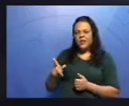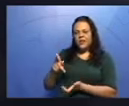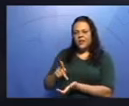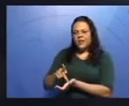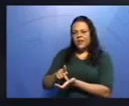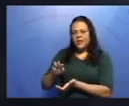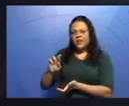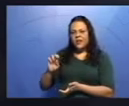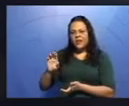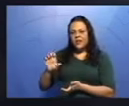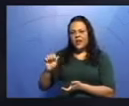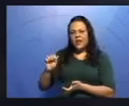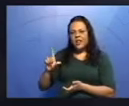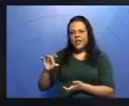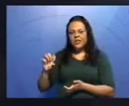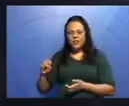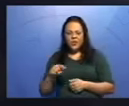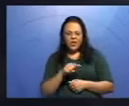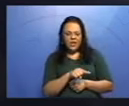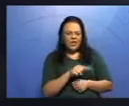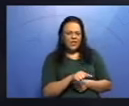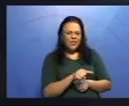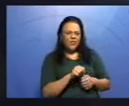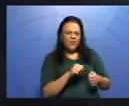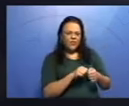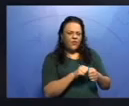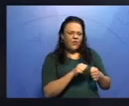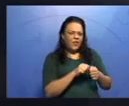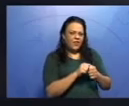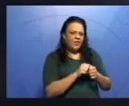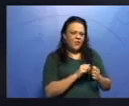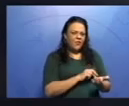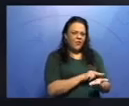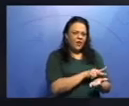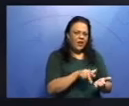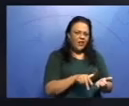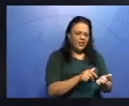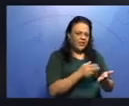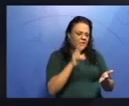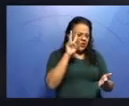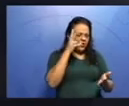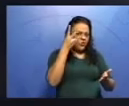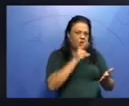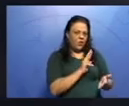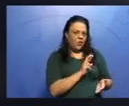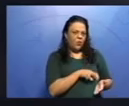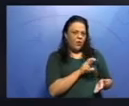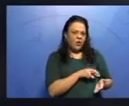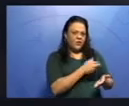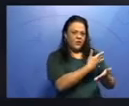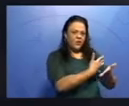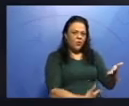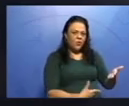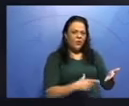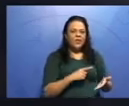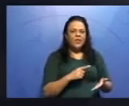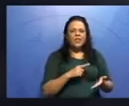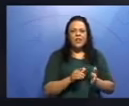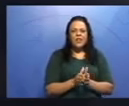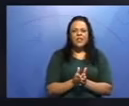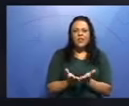mais importantes são os contos e os romances. Dentre eles, destacam-se Memórias Póstumas de Brás